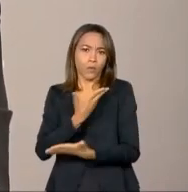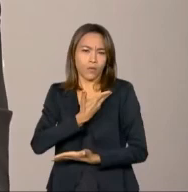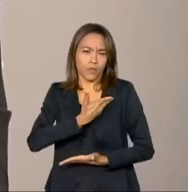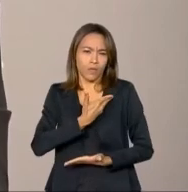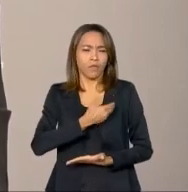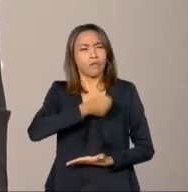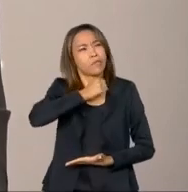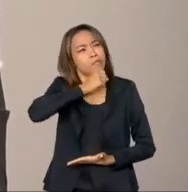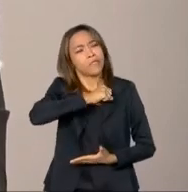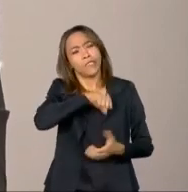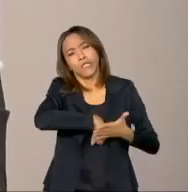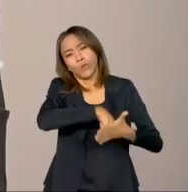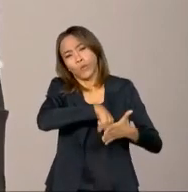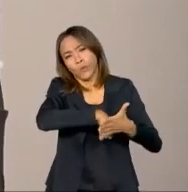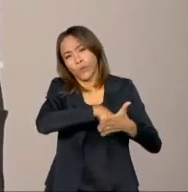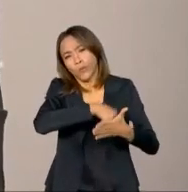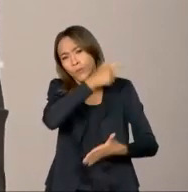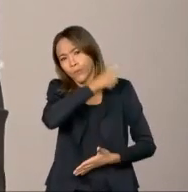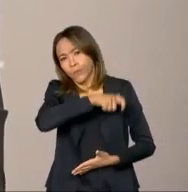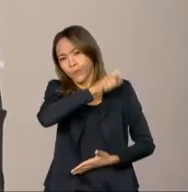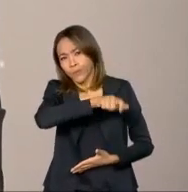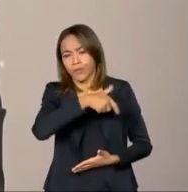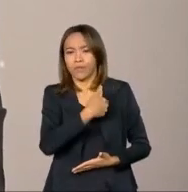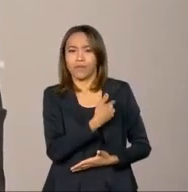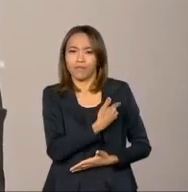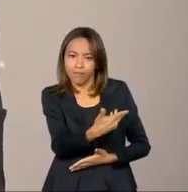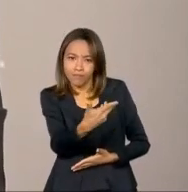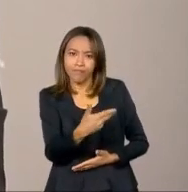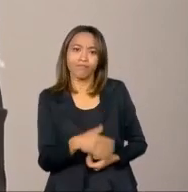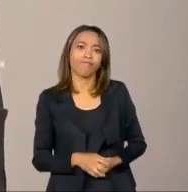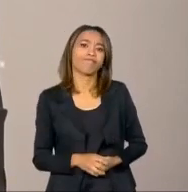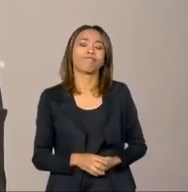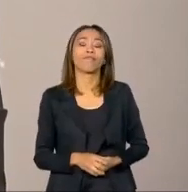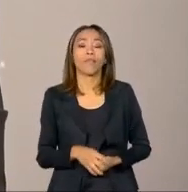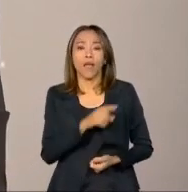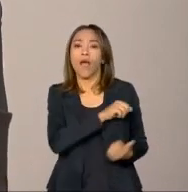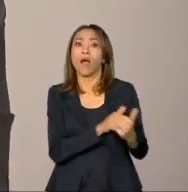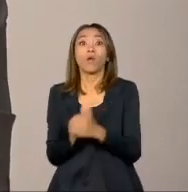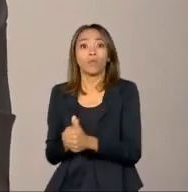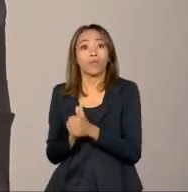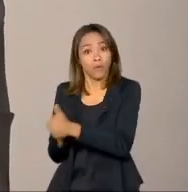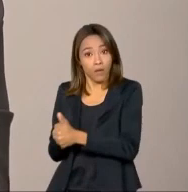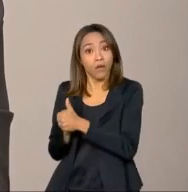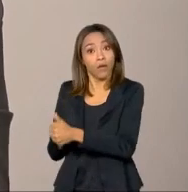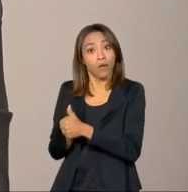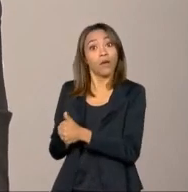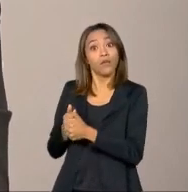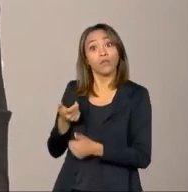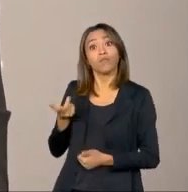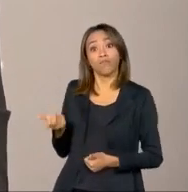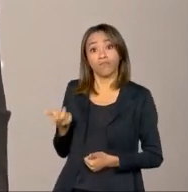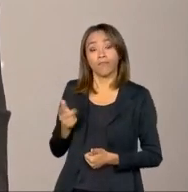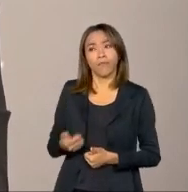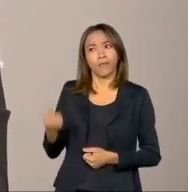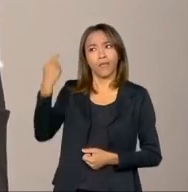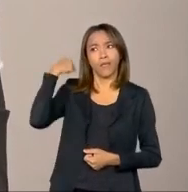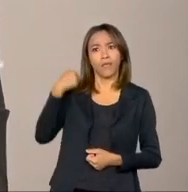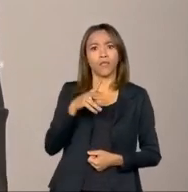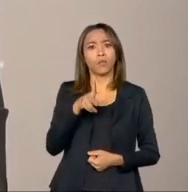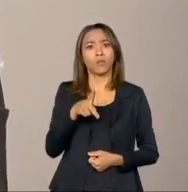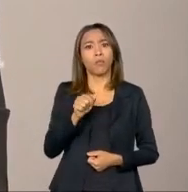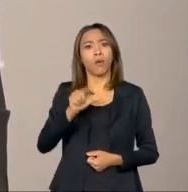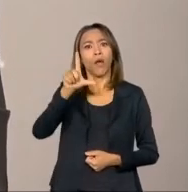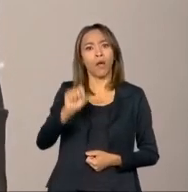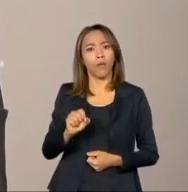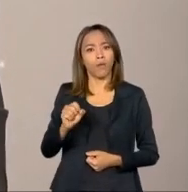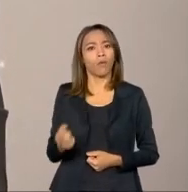mais antiga aqui, como o Cury, do Simpi, enfim, acompanharam isso. O presidente, desde o tempo que o Paulo Okamoto